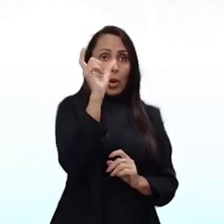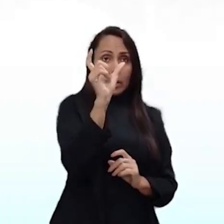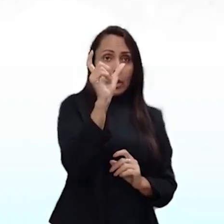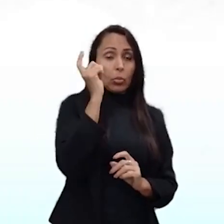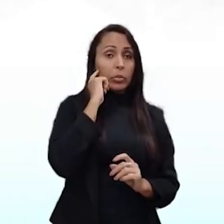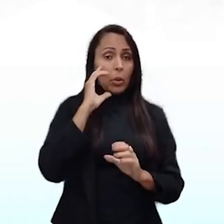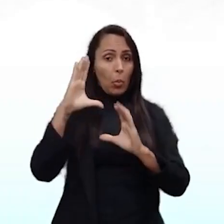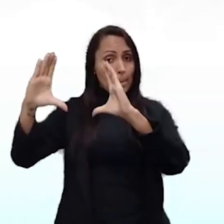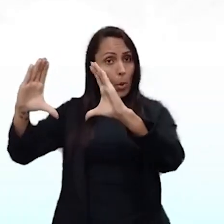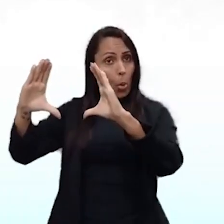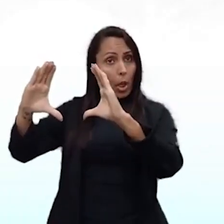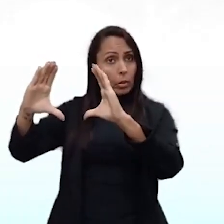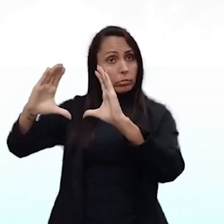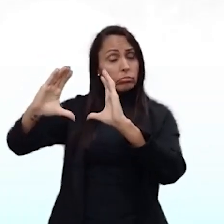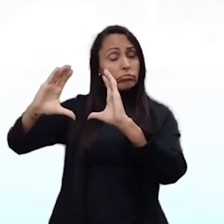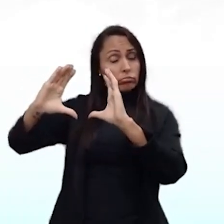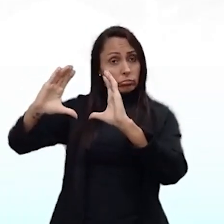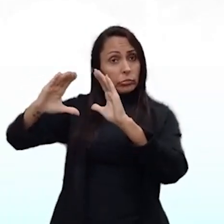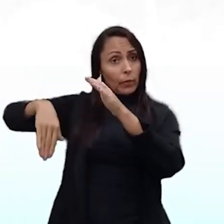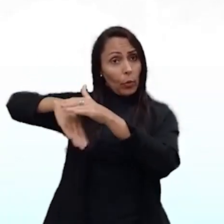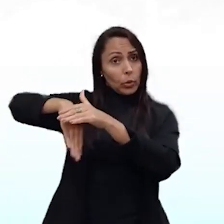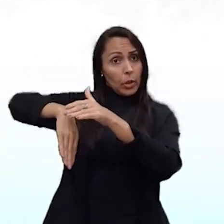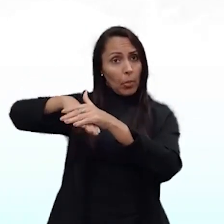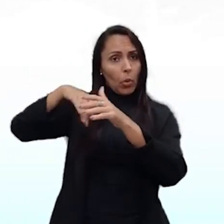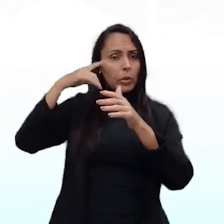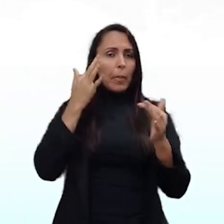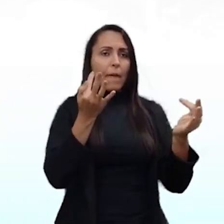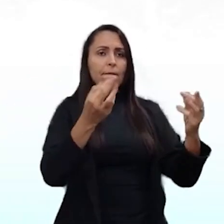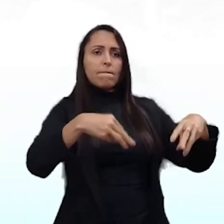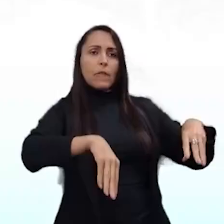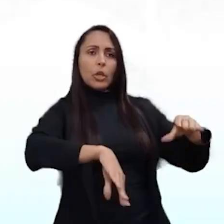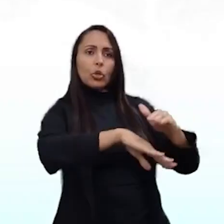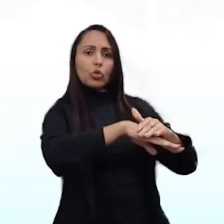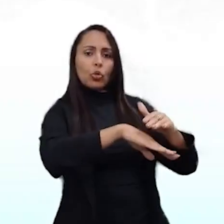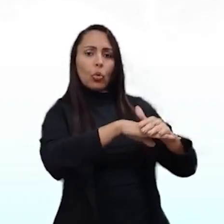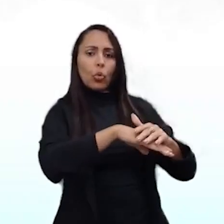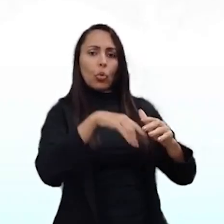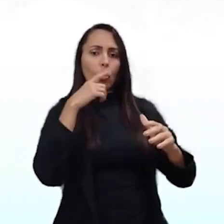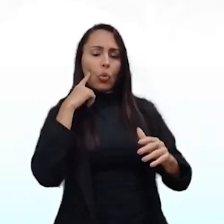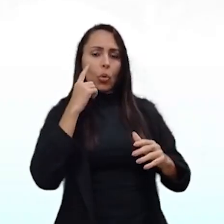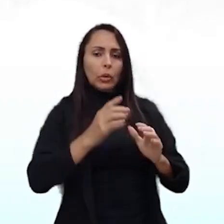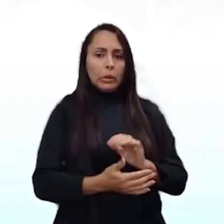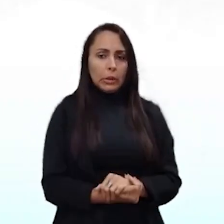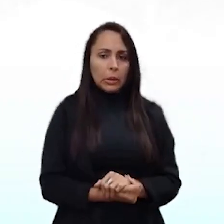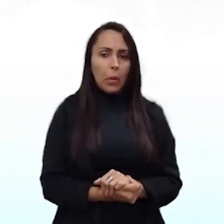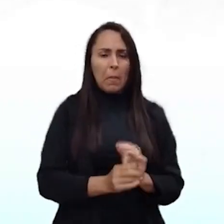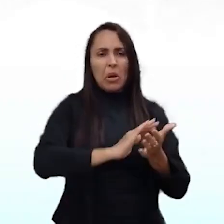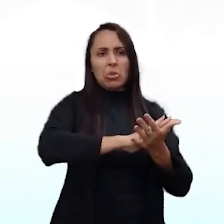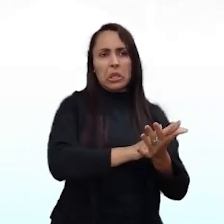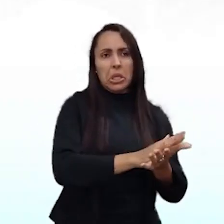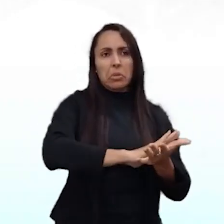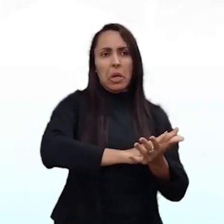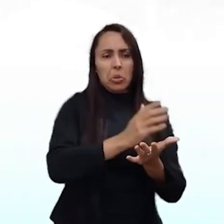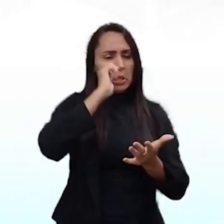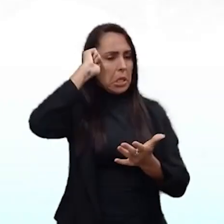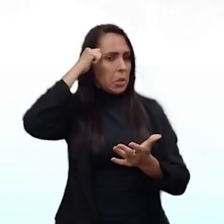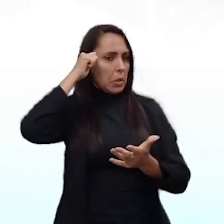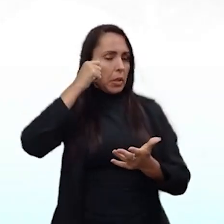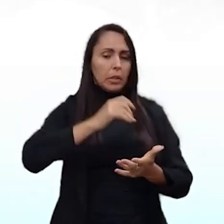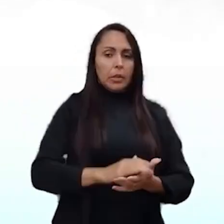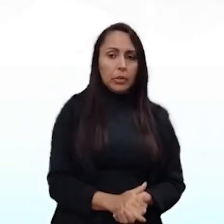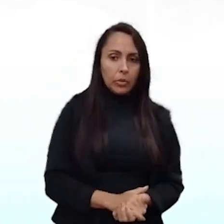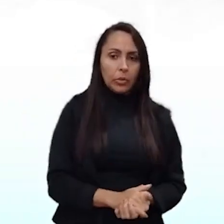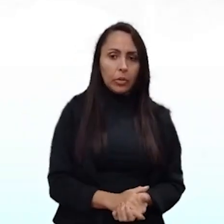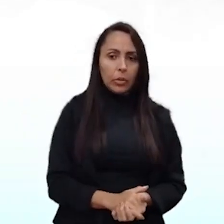uma bola de futebol, e dizendo fim de jogo. Racismo, racismo, racismo. E é